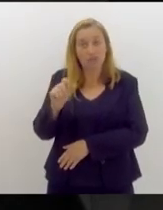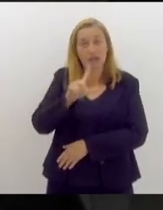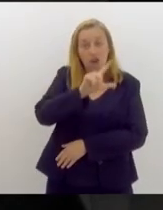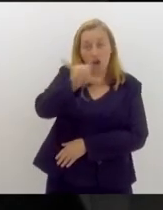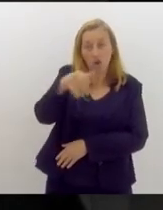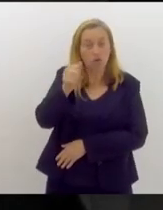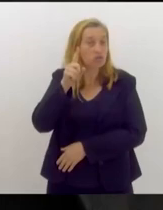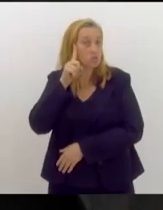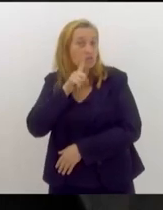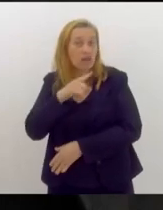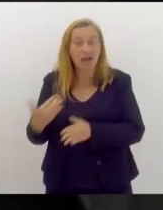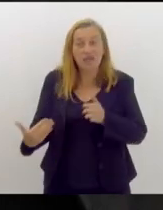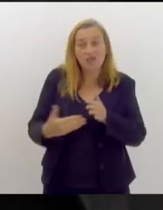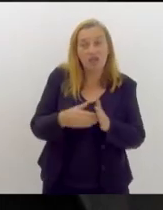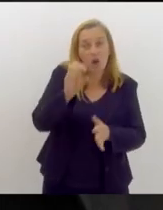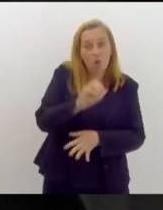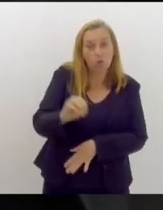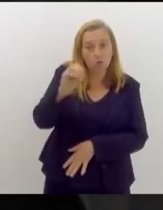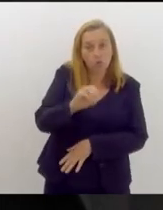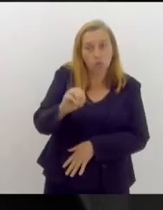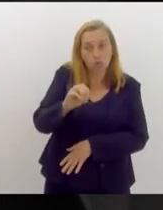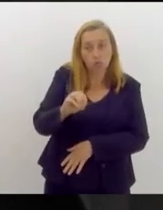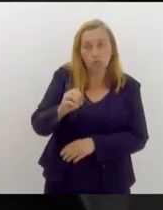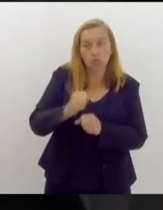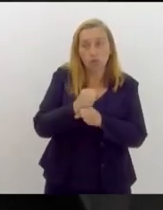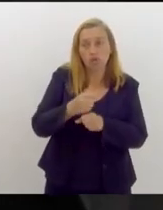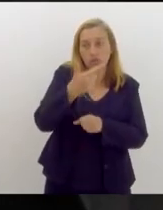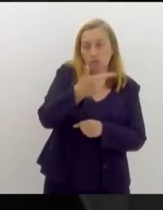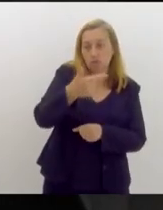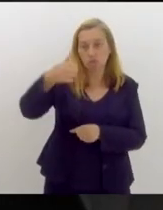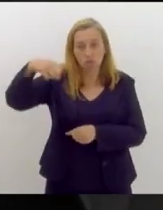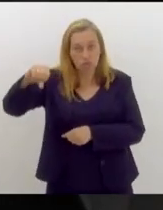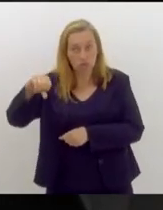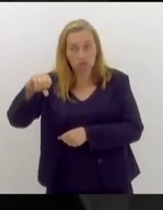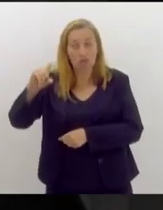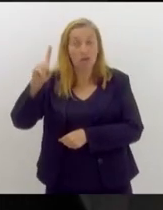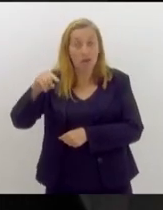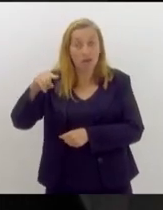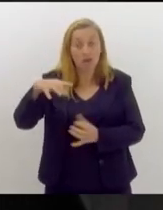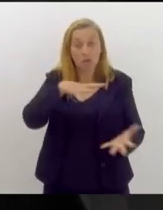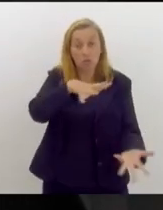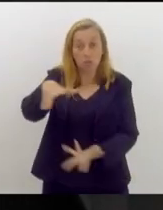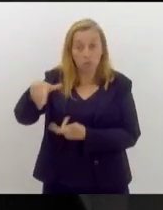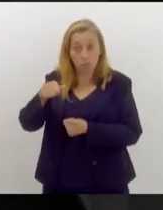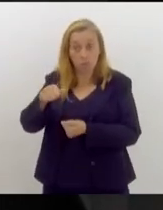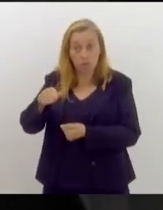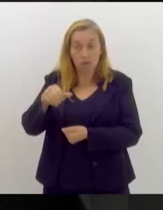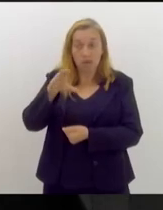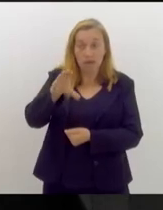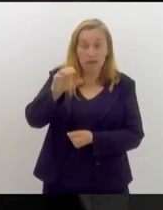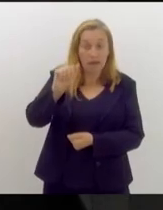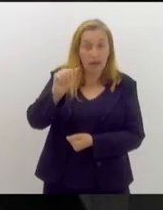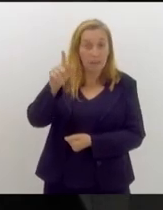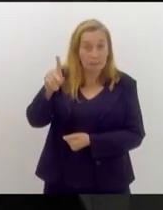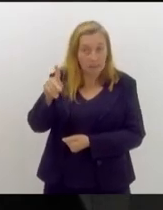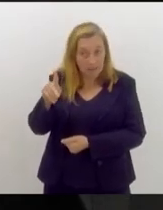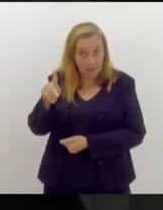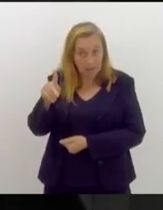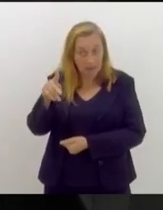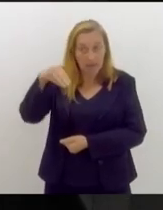até outubro de 19 era uma auditoria internacional chamada KPMG